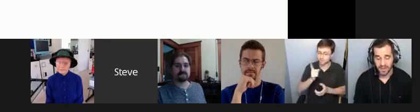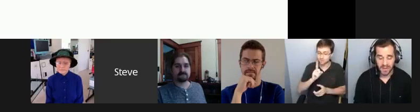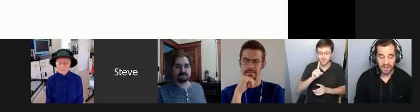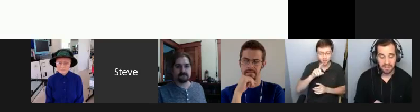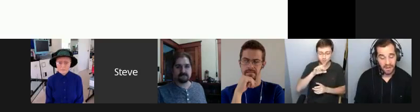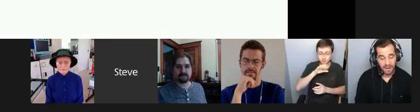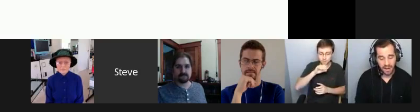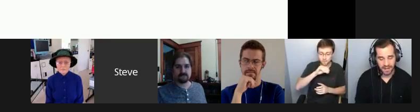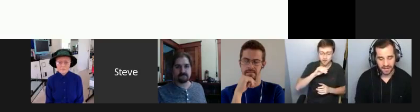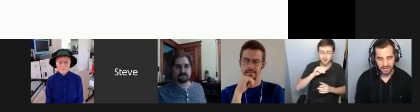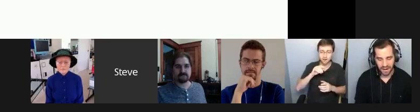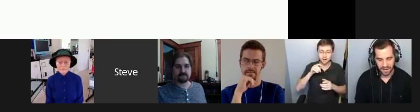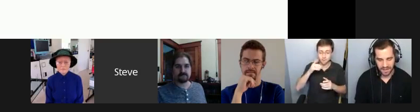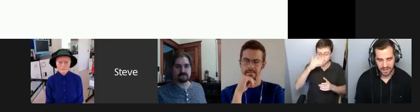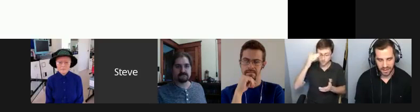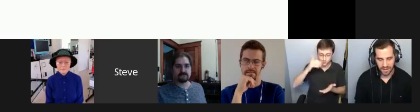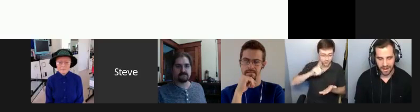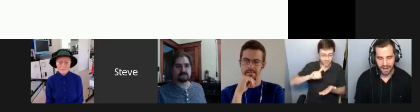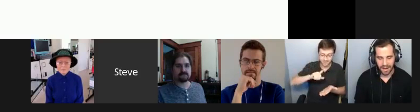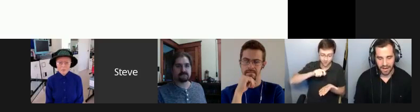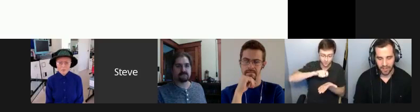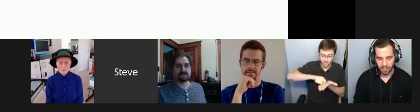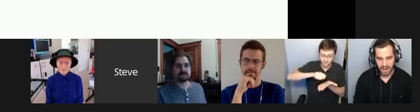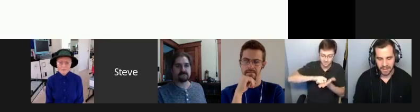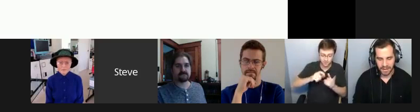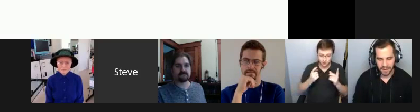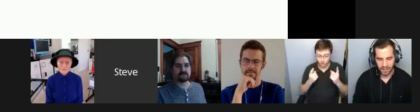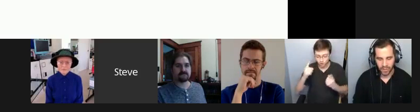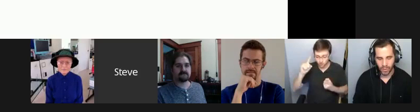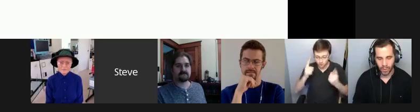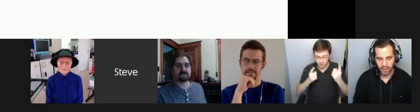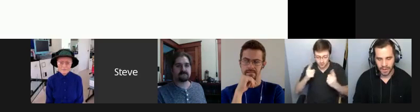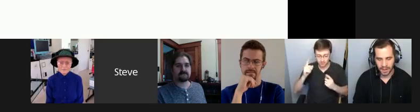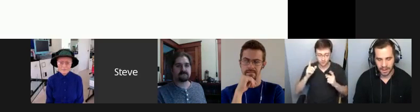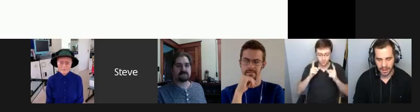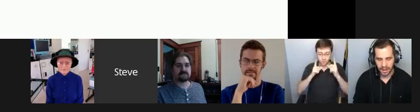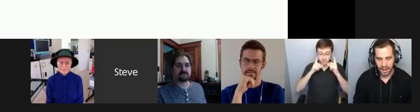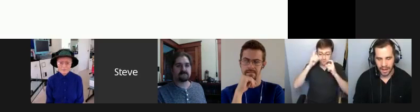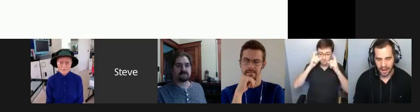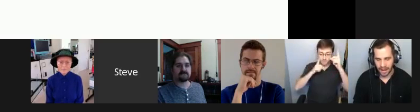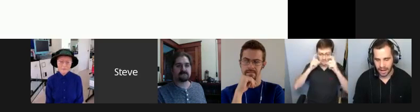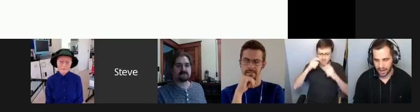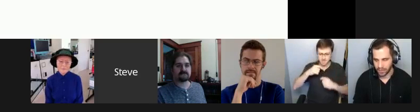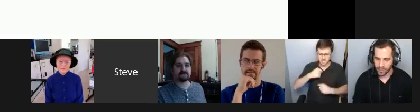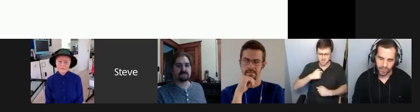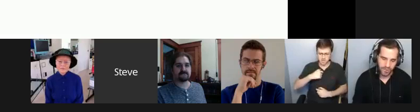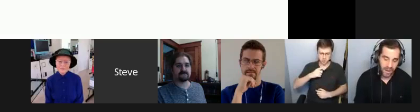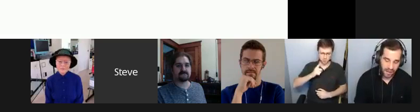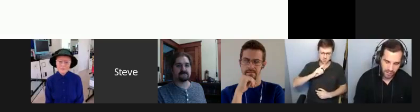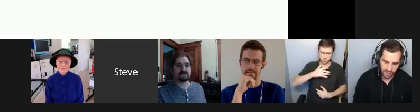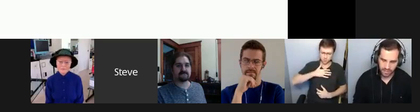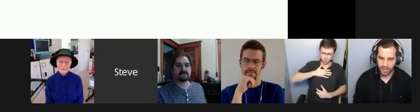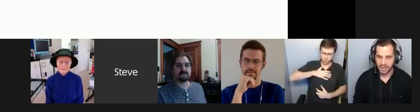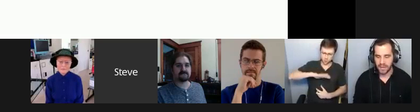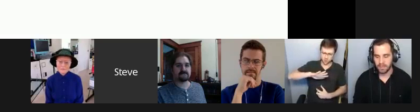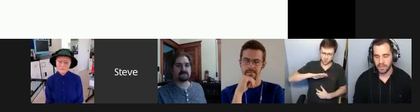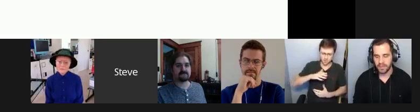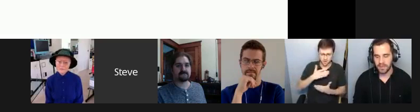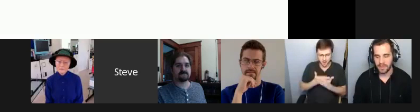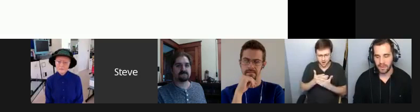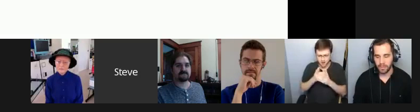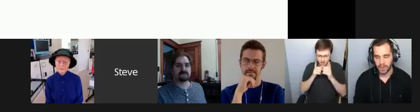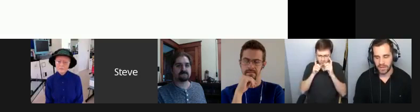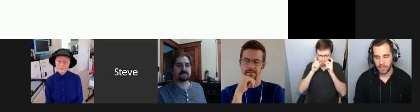nós vamos escrever essa frase, ela não passa toda os gestos, por